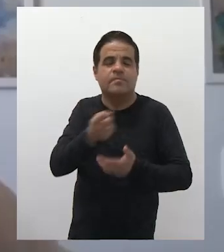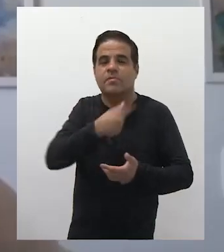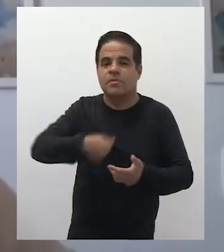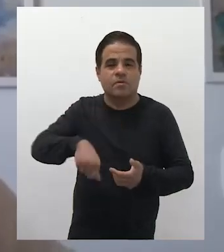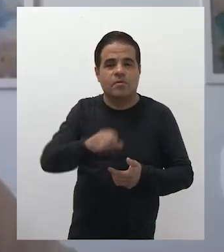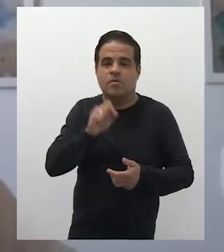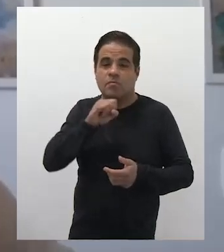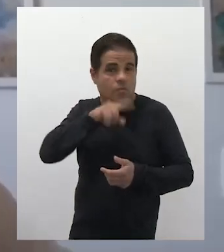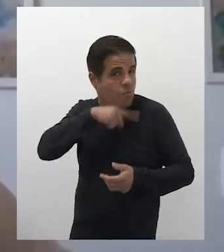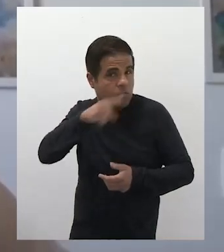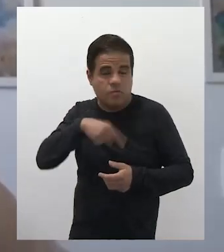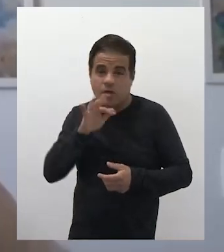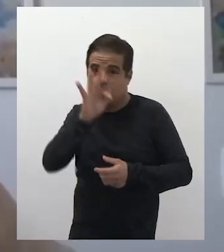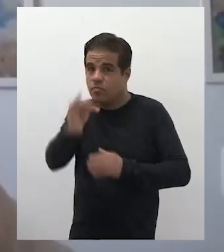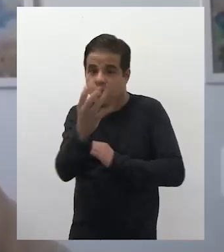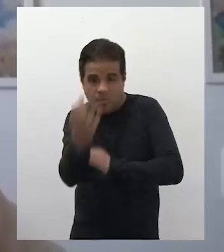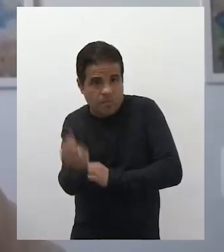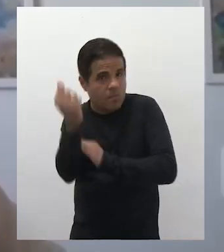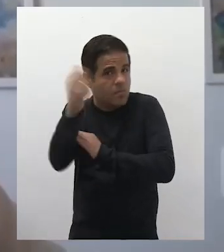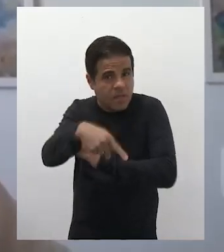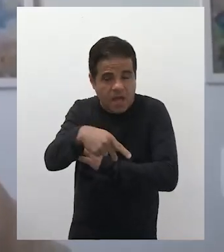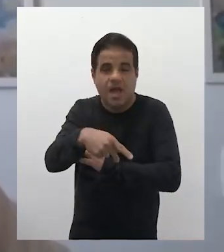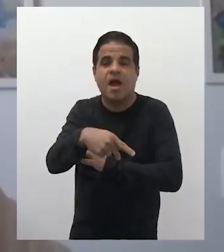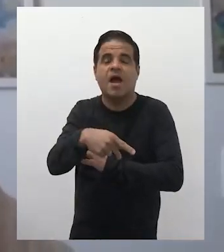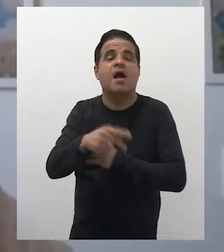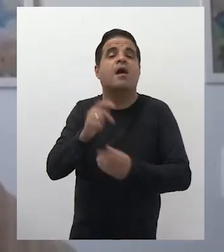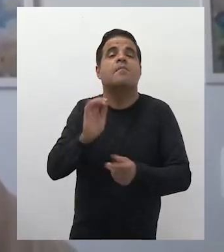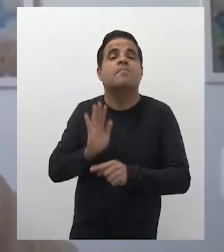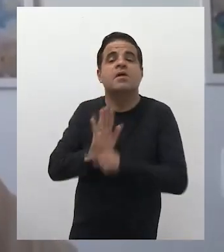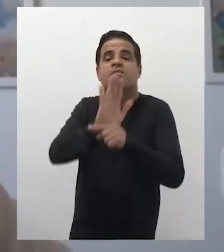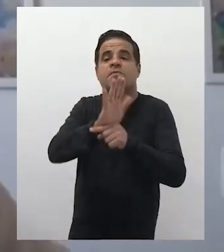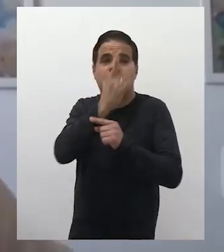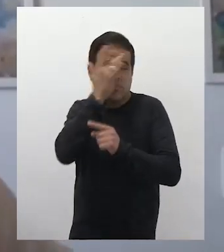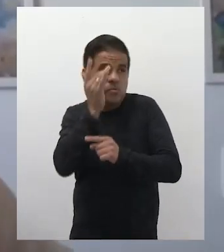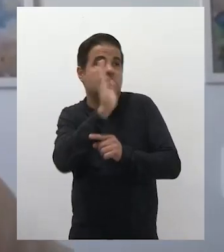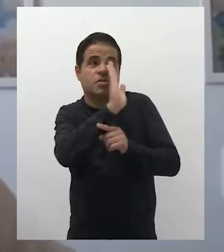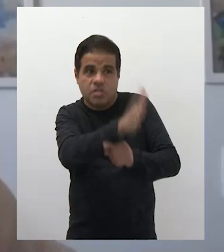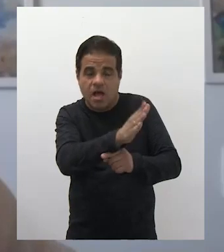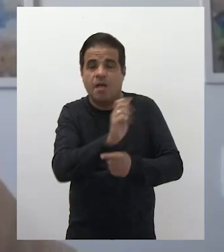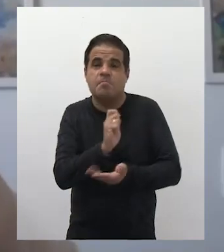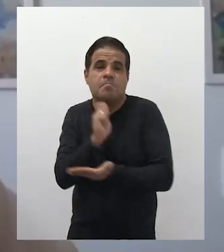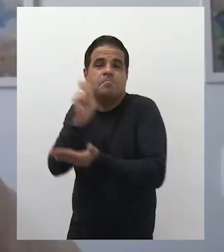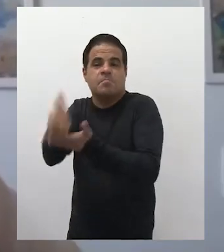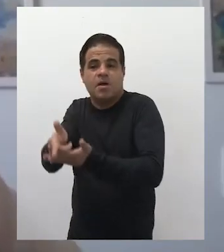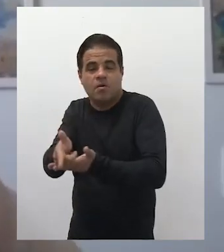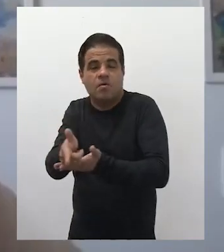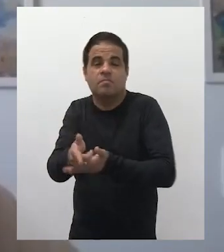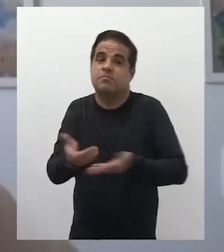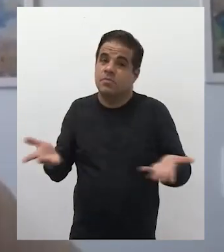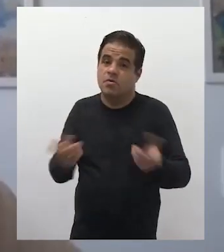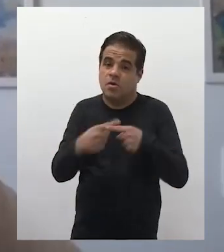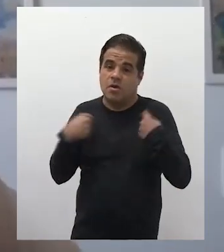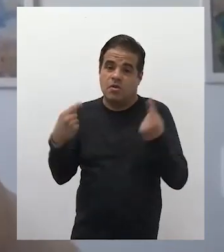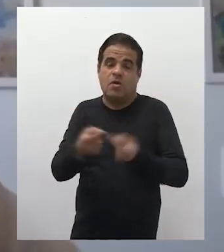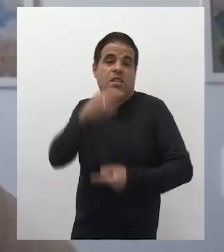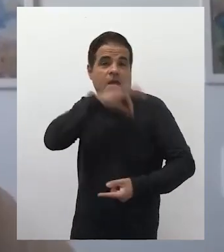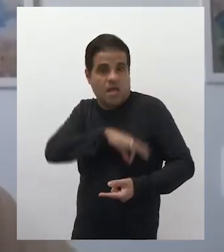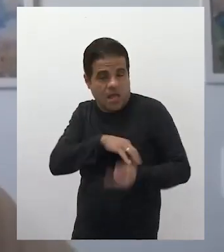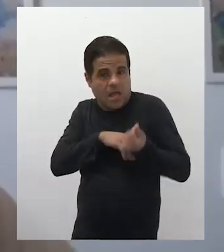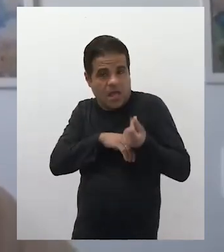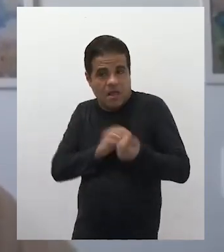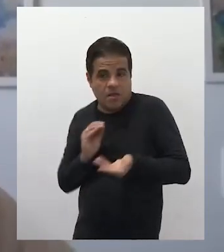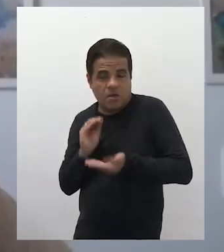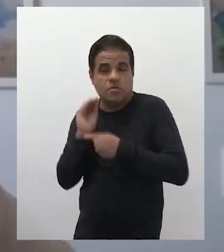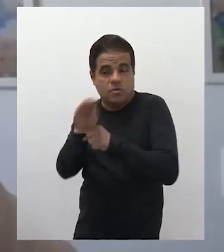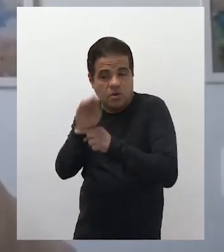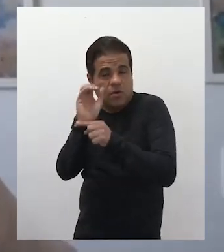gente não se aposenta no futuro, paga o benefício de quem já contribuiu. E agora depende dessa renda que a gente coloca